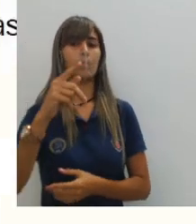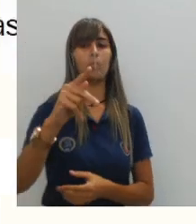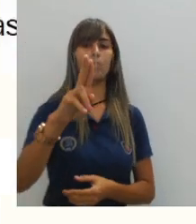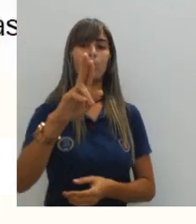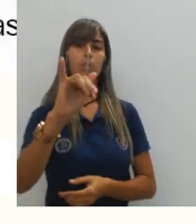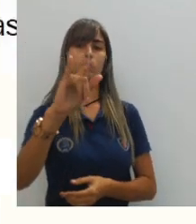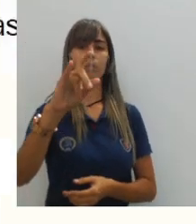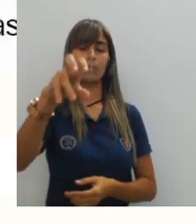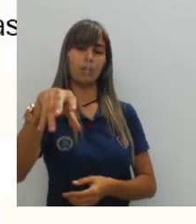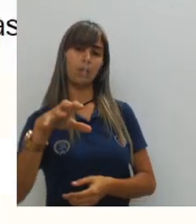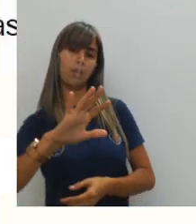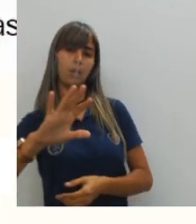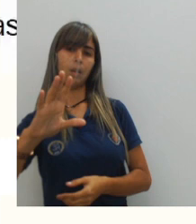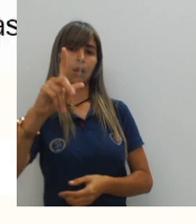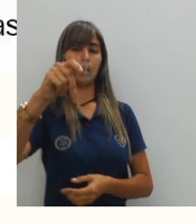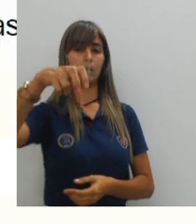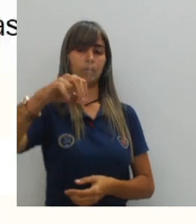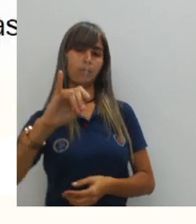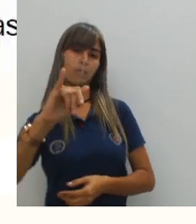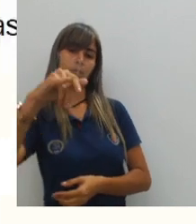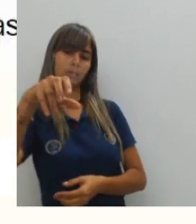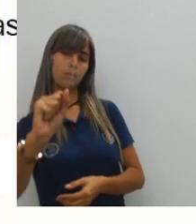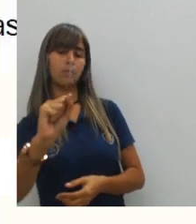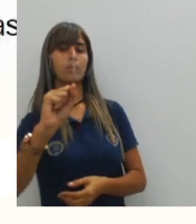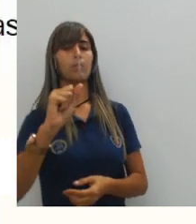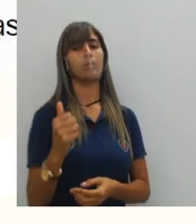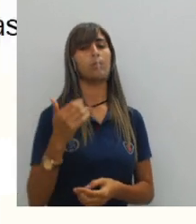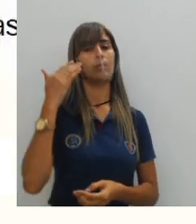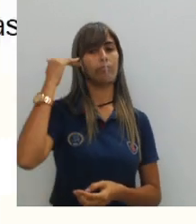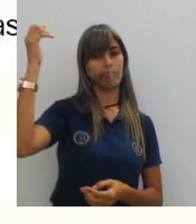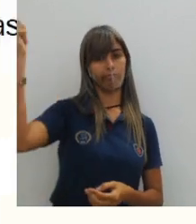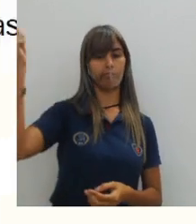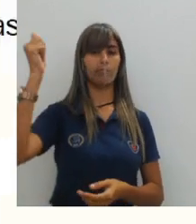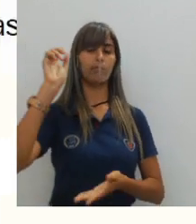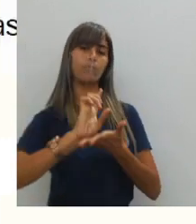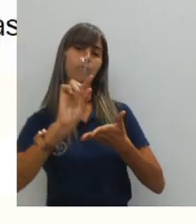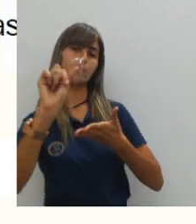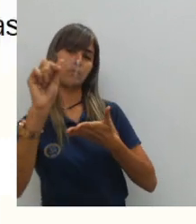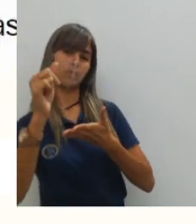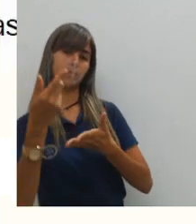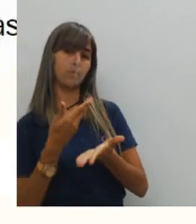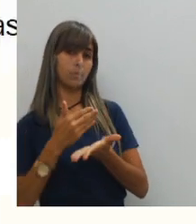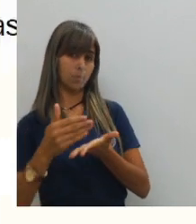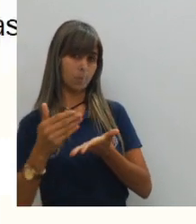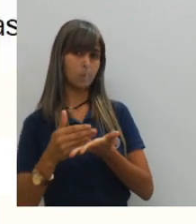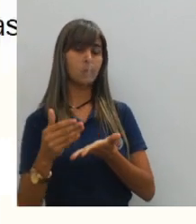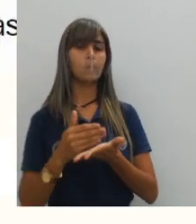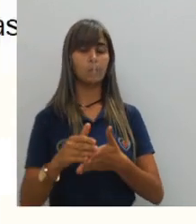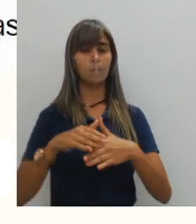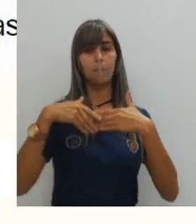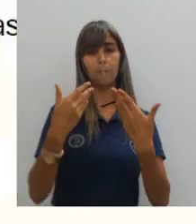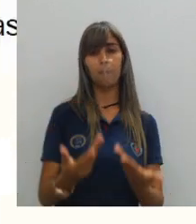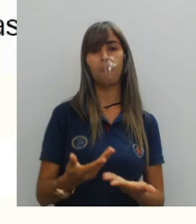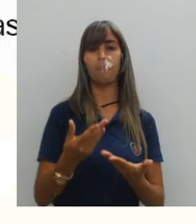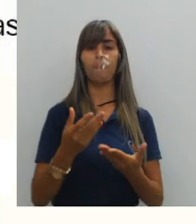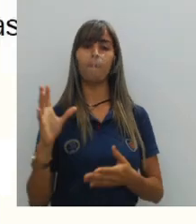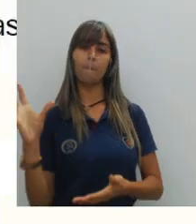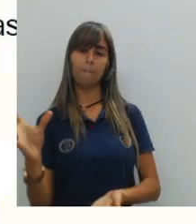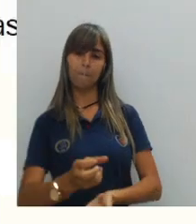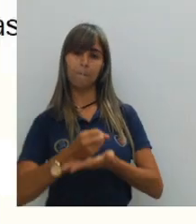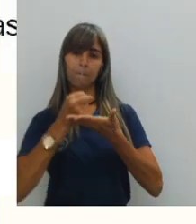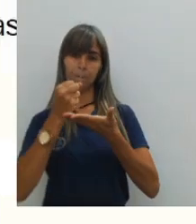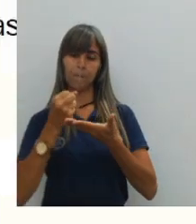puritanismo calvinista, que concebe o sucesso econômico como indício da predestinação para a